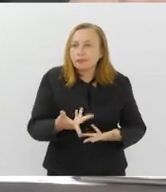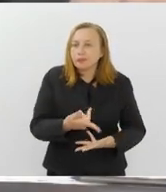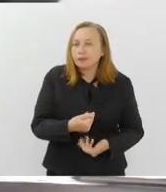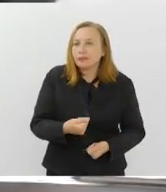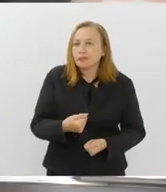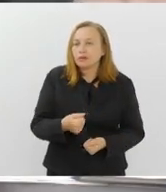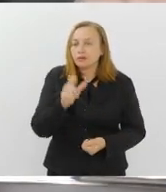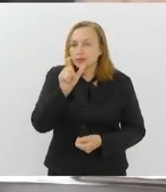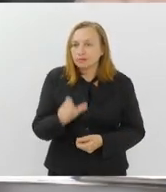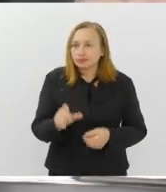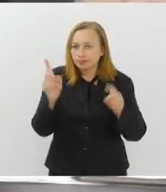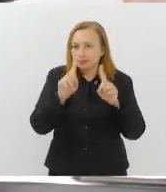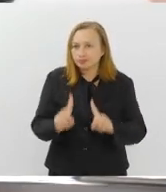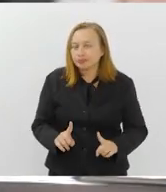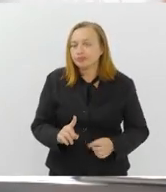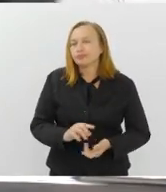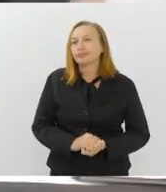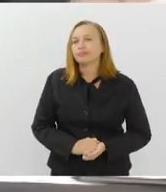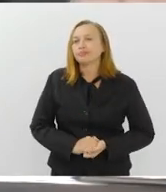com deficiência.